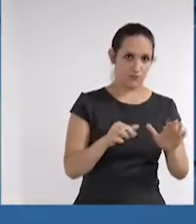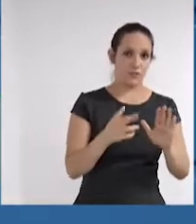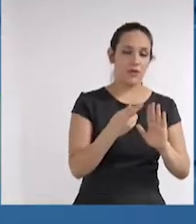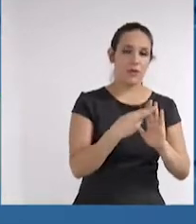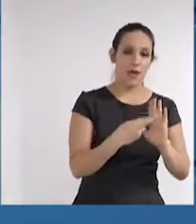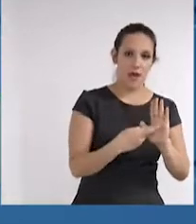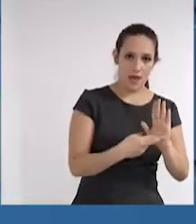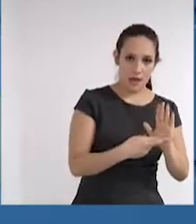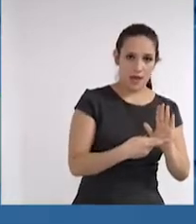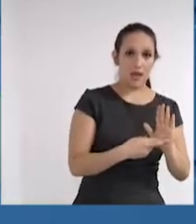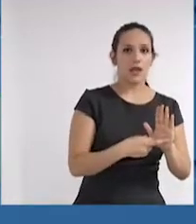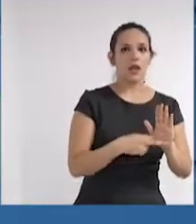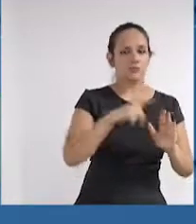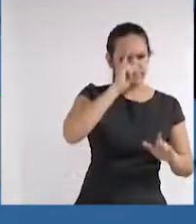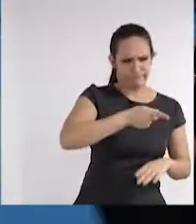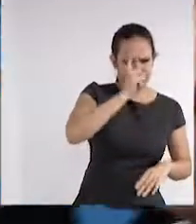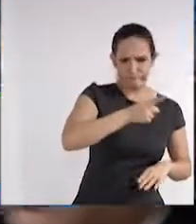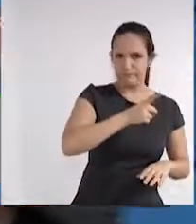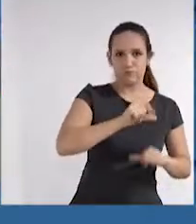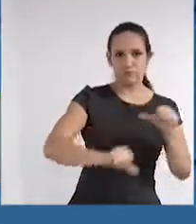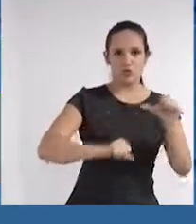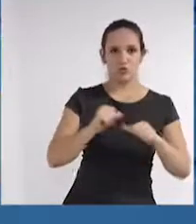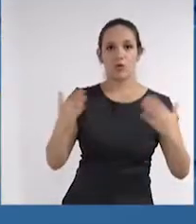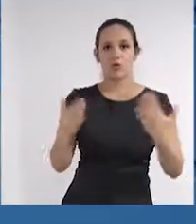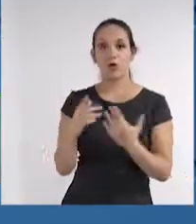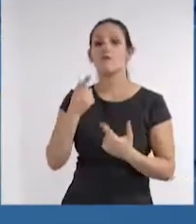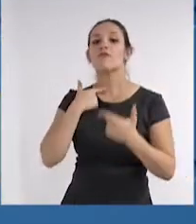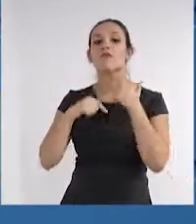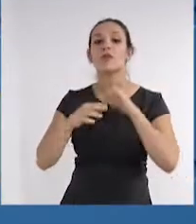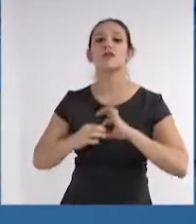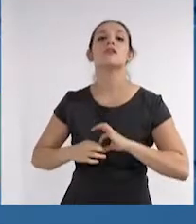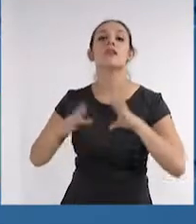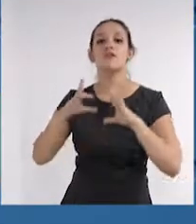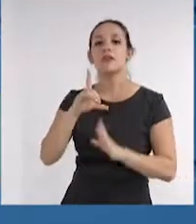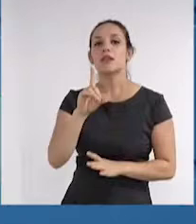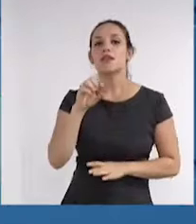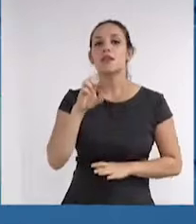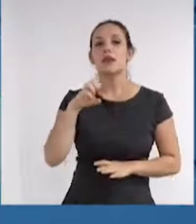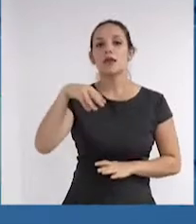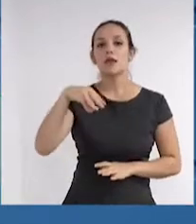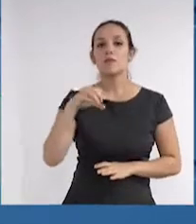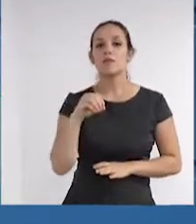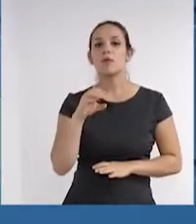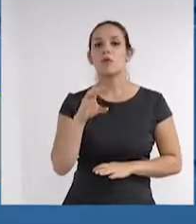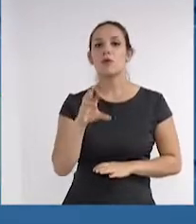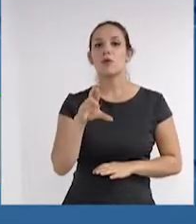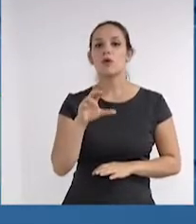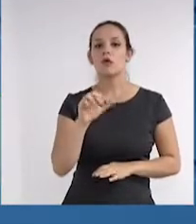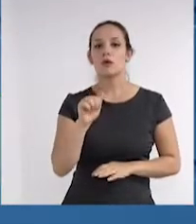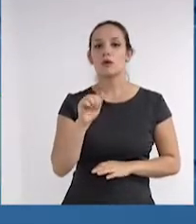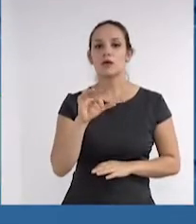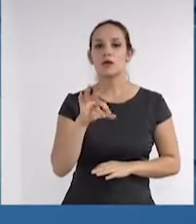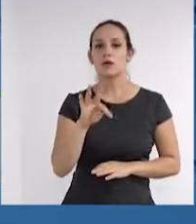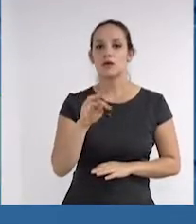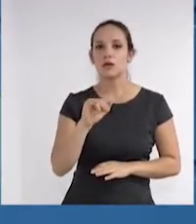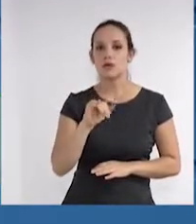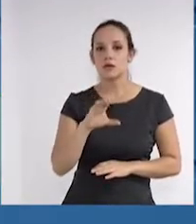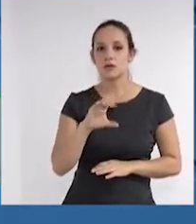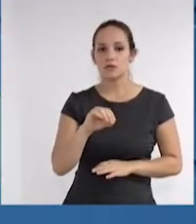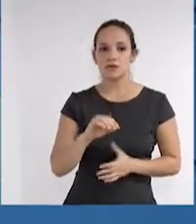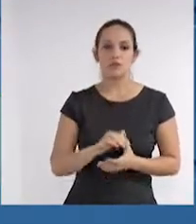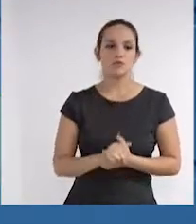democrático. E, segundo fala pelo mundo inteiro, é uma